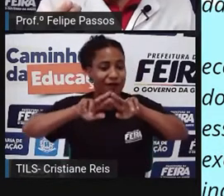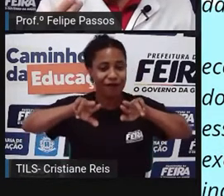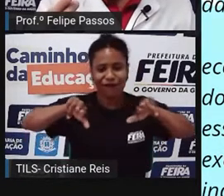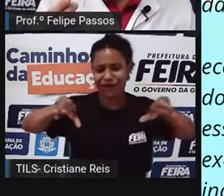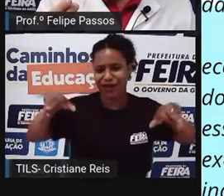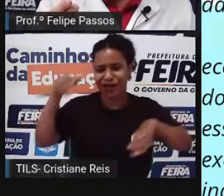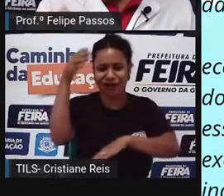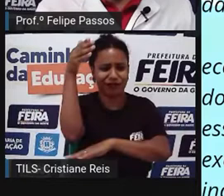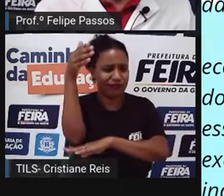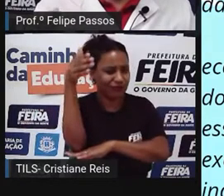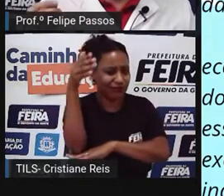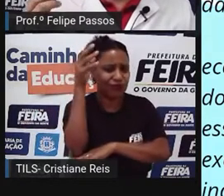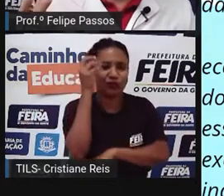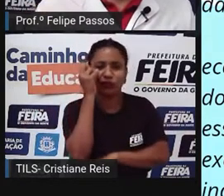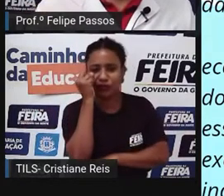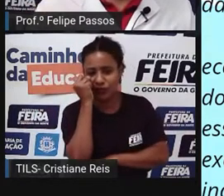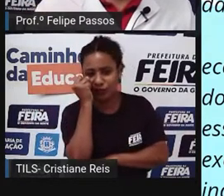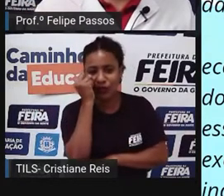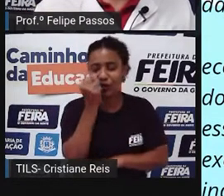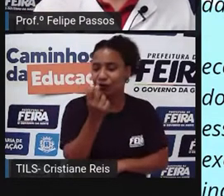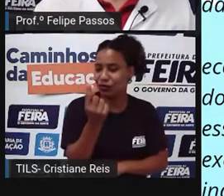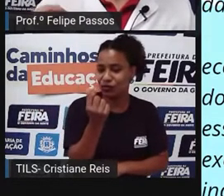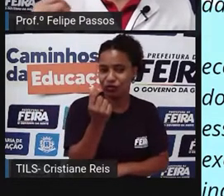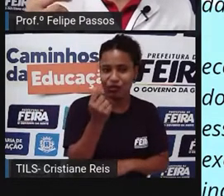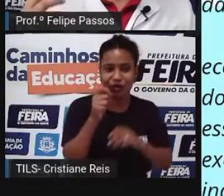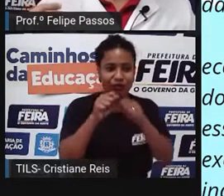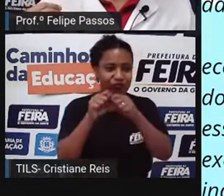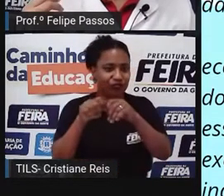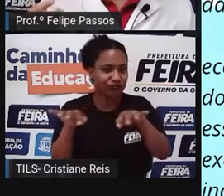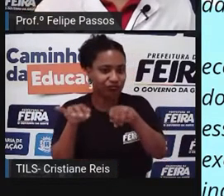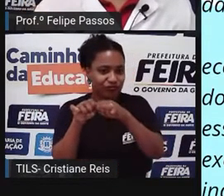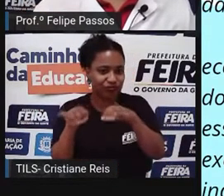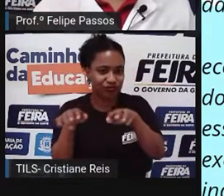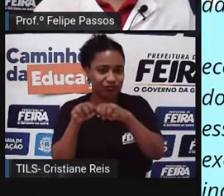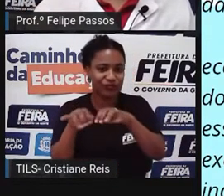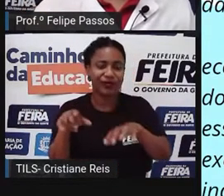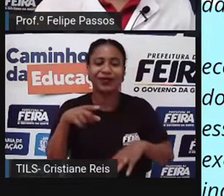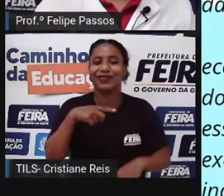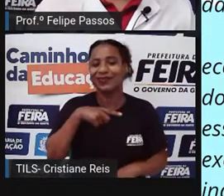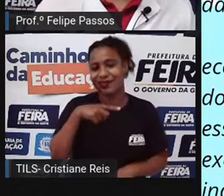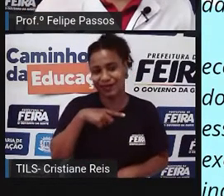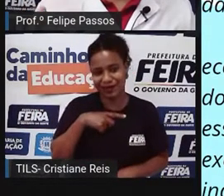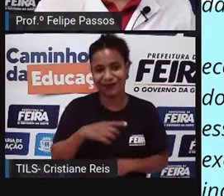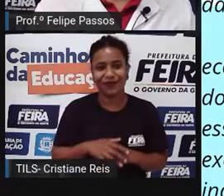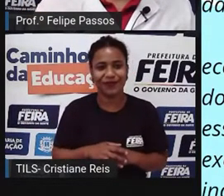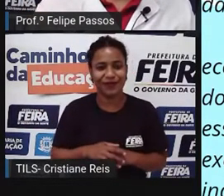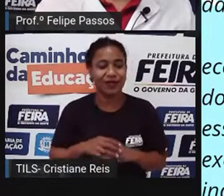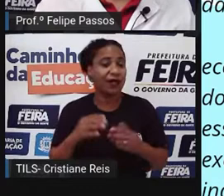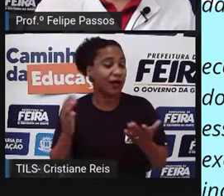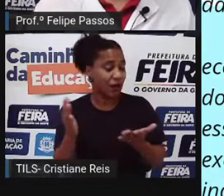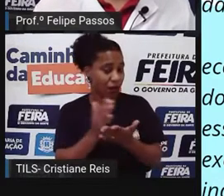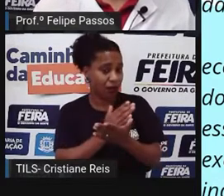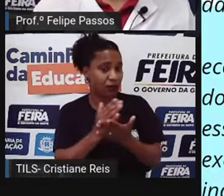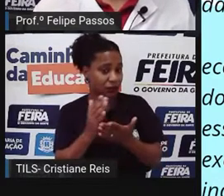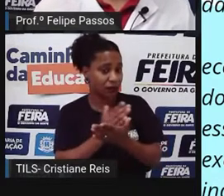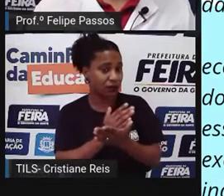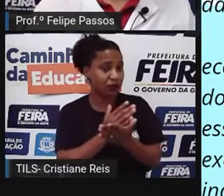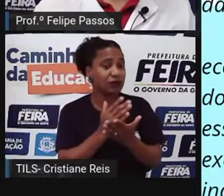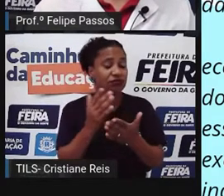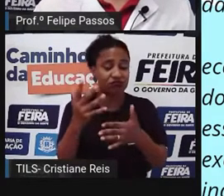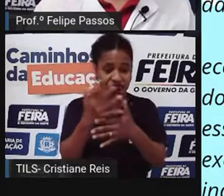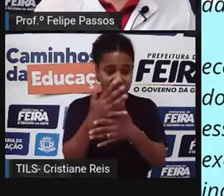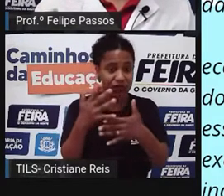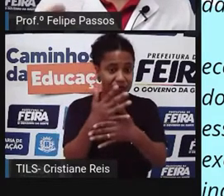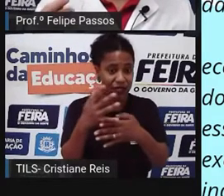vai consumir lá, né? Ela vai gastar dinheiro. Então, muitas cidades, elas dependem, a economia